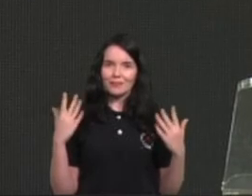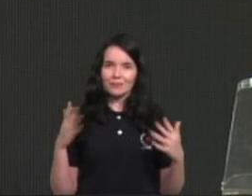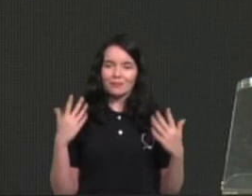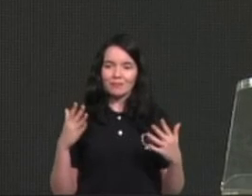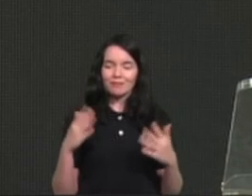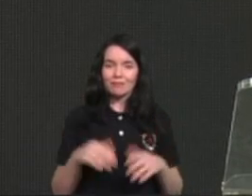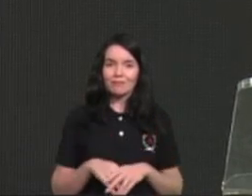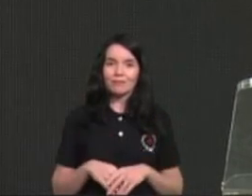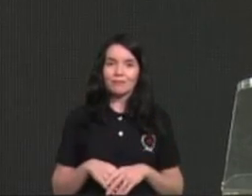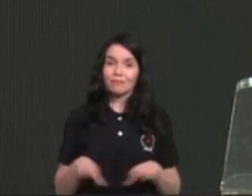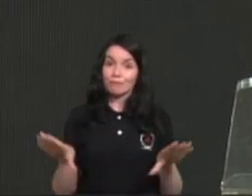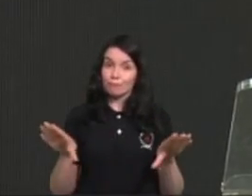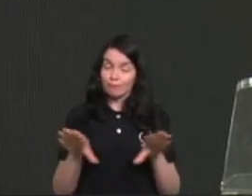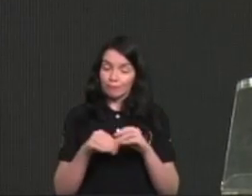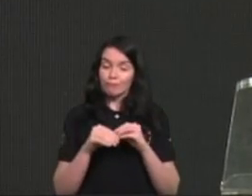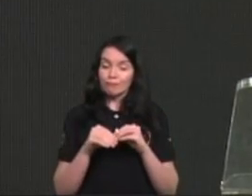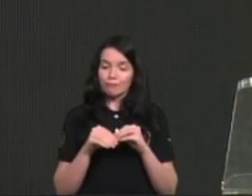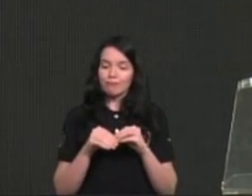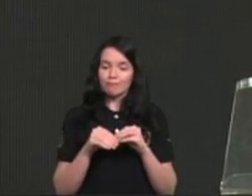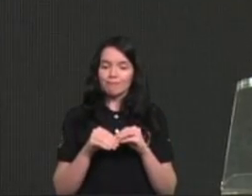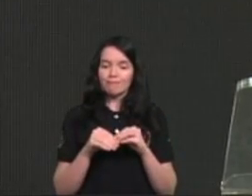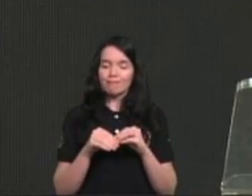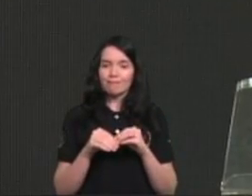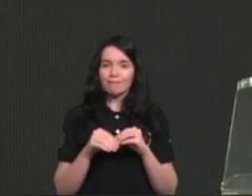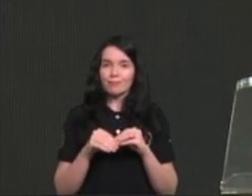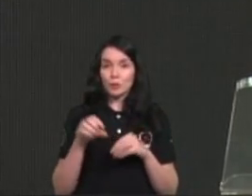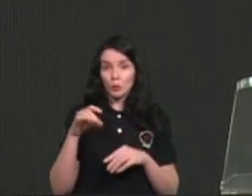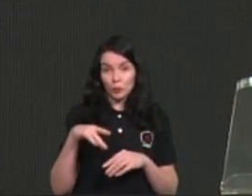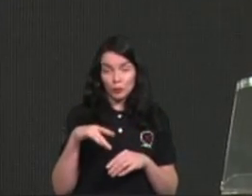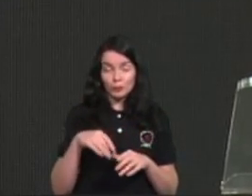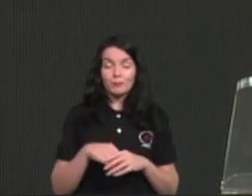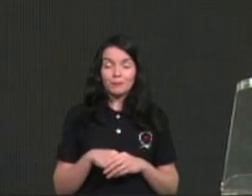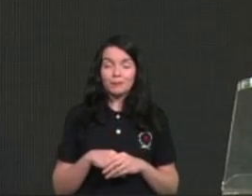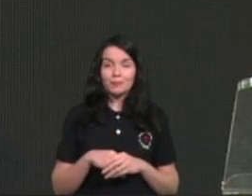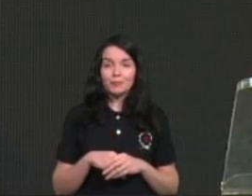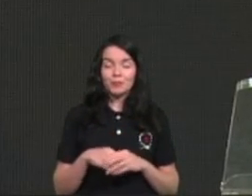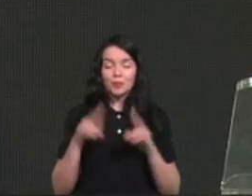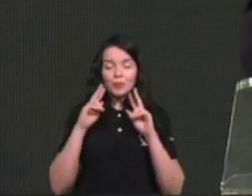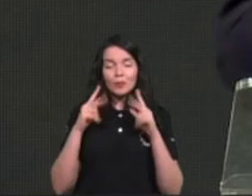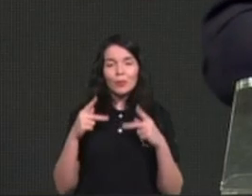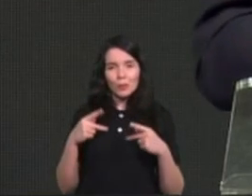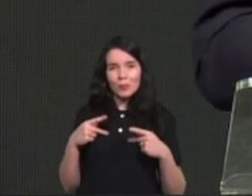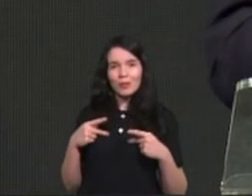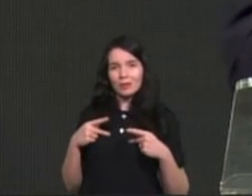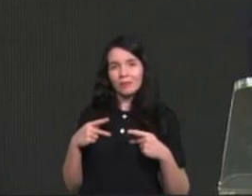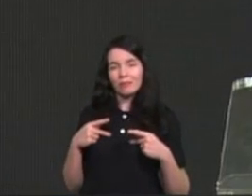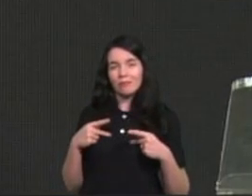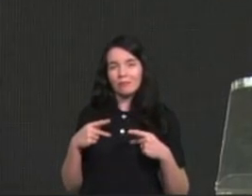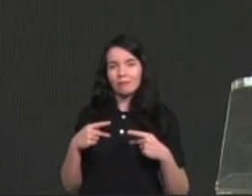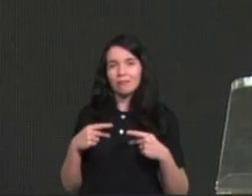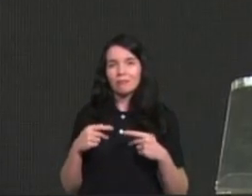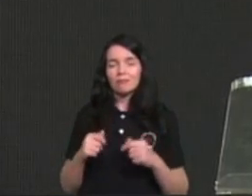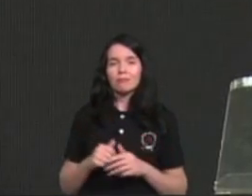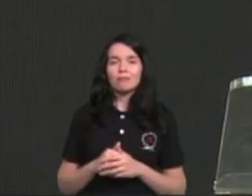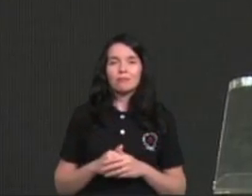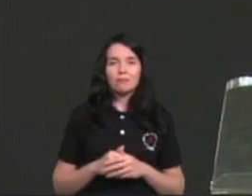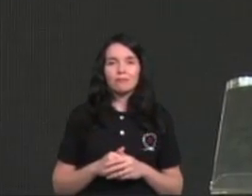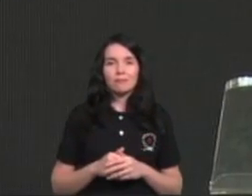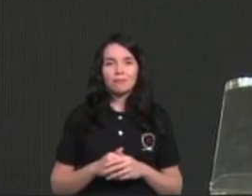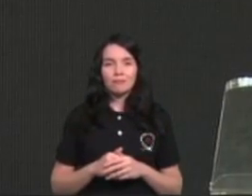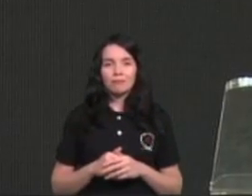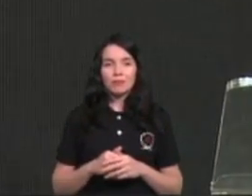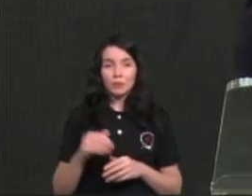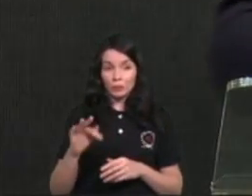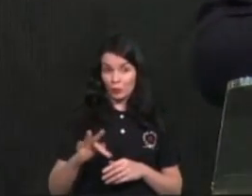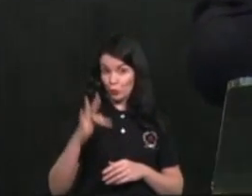e eu termino a minha palavra E em último lugar dizendo o que que o homem o que é que o ser humano pode vir a